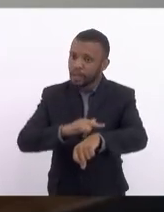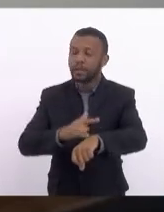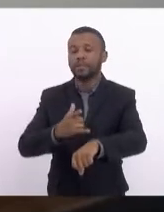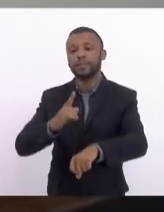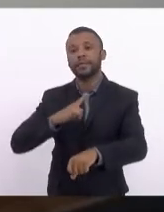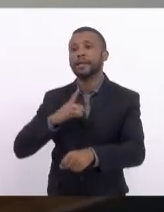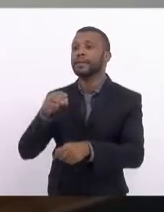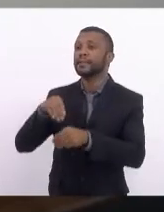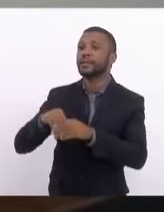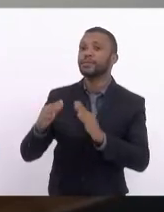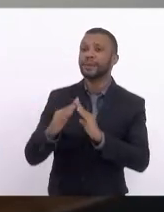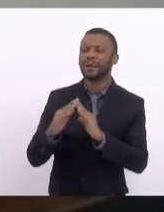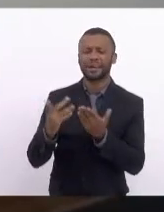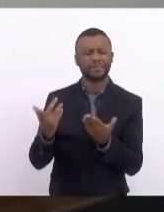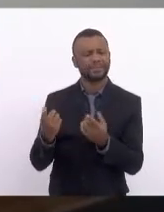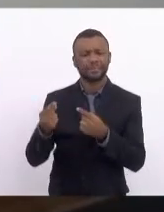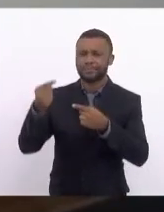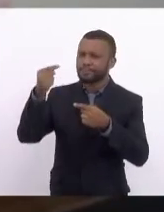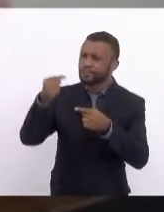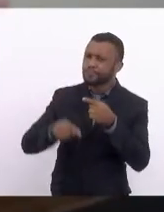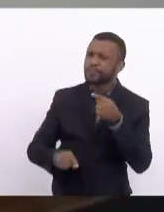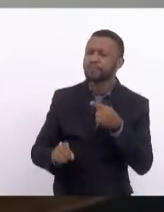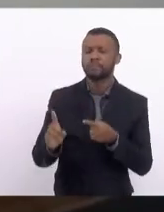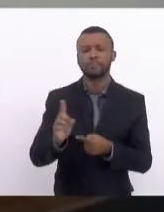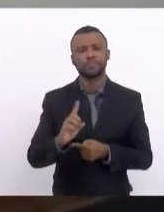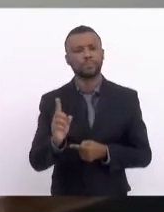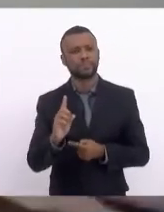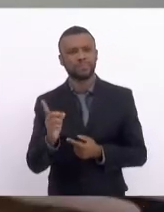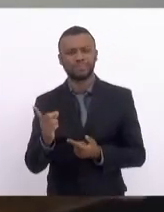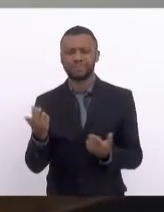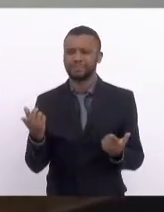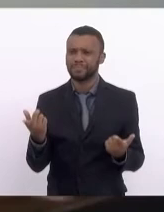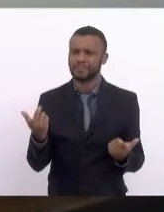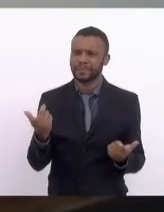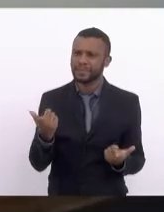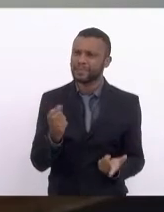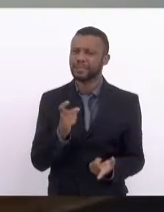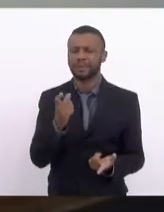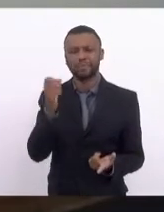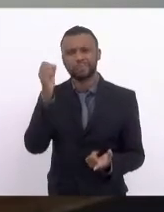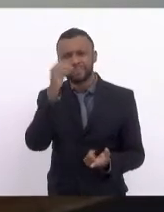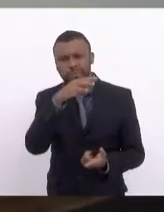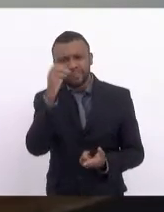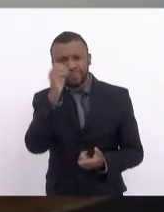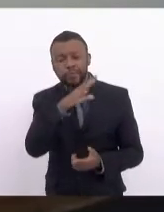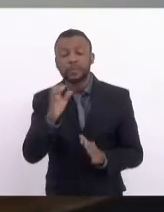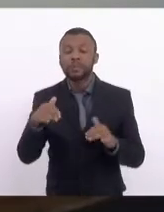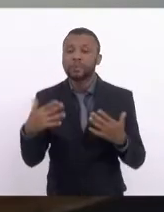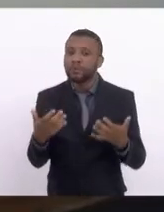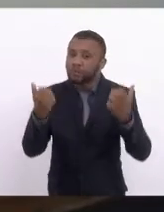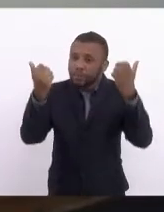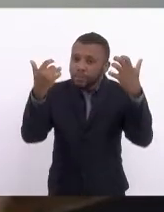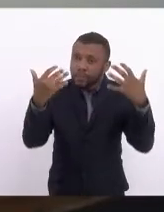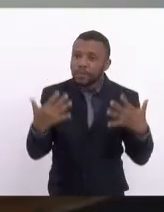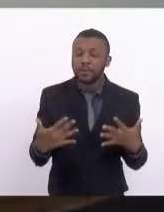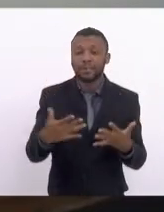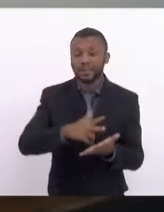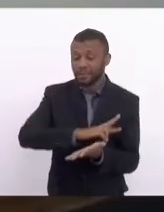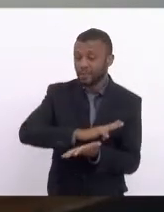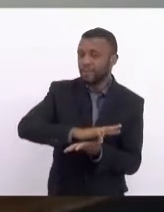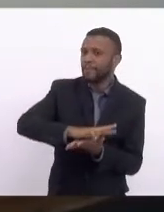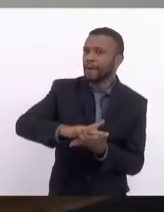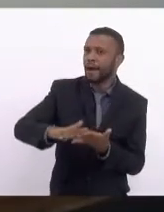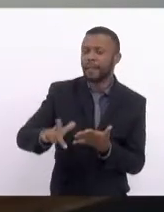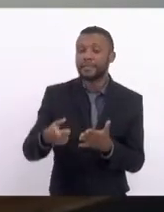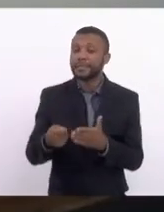no imóvel. Isso não tem nenhum cabimento, isso não tem nenhum fundamento. Então, assim, não estou falando aqui de um conjunto de denúncias. Não